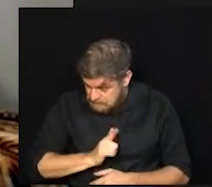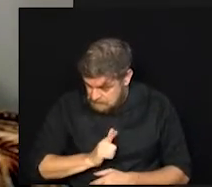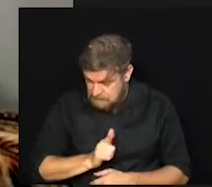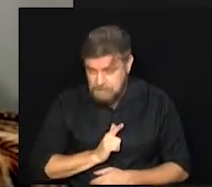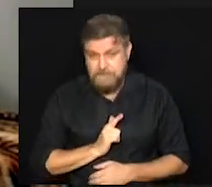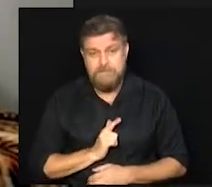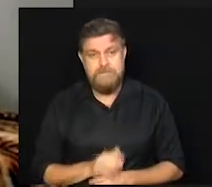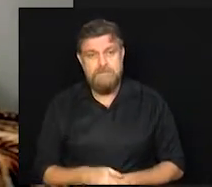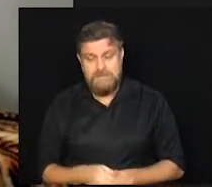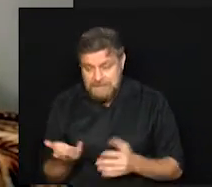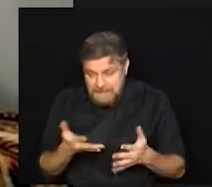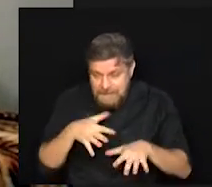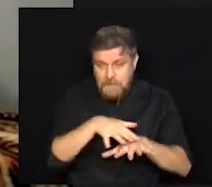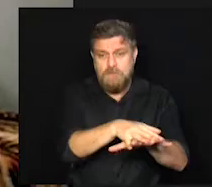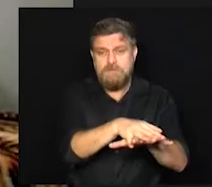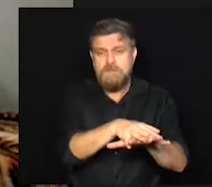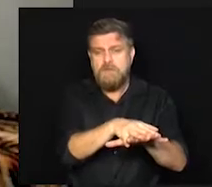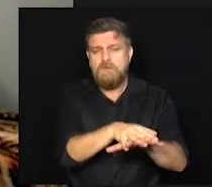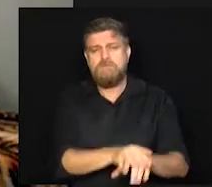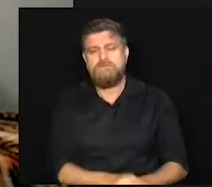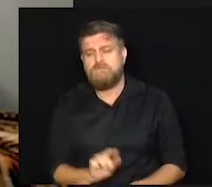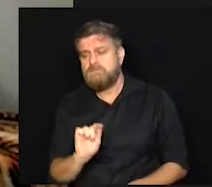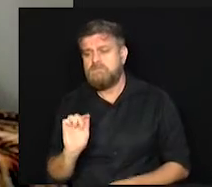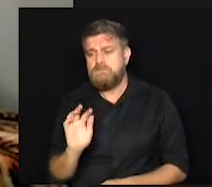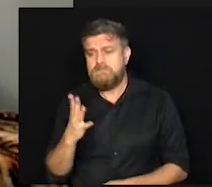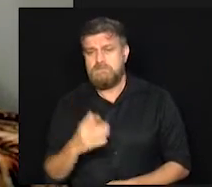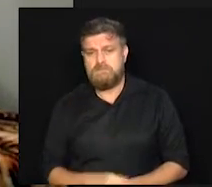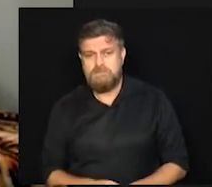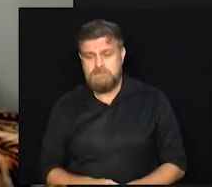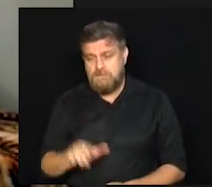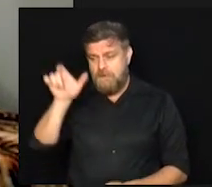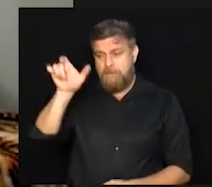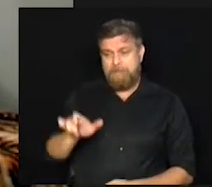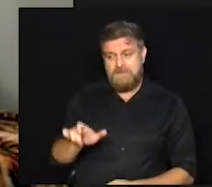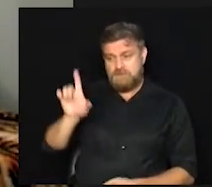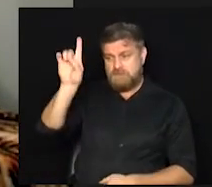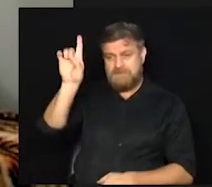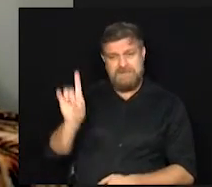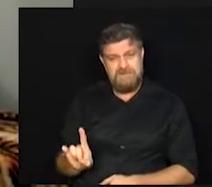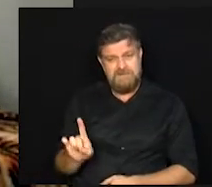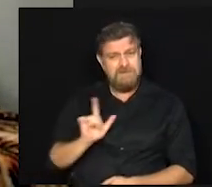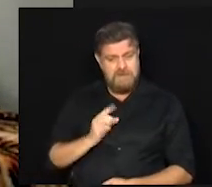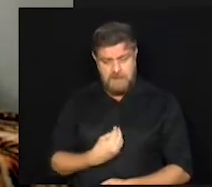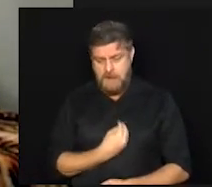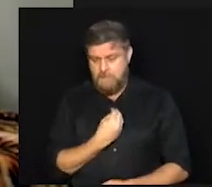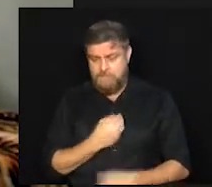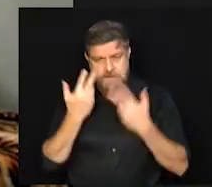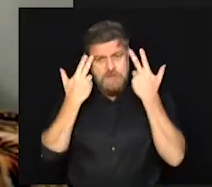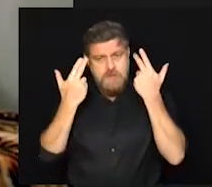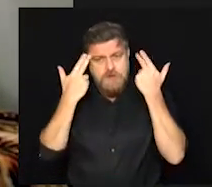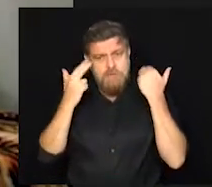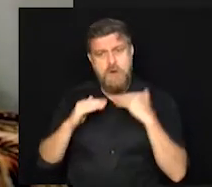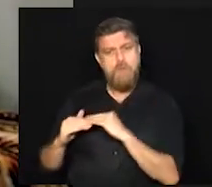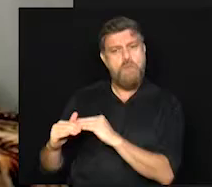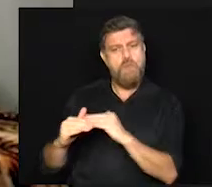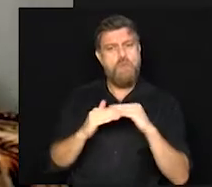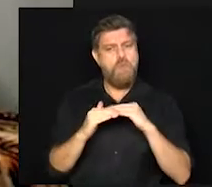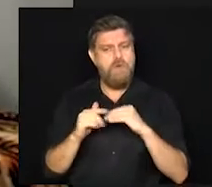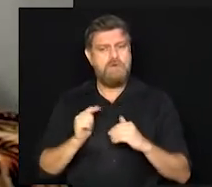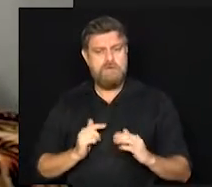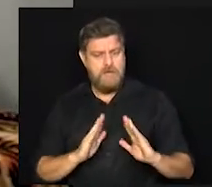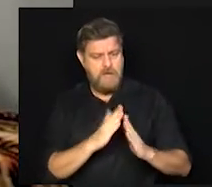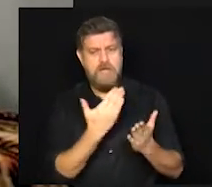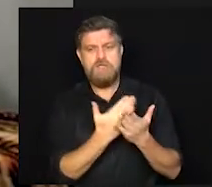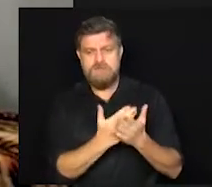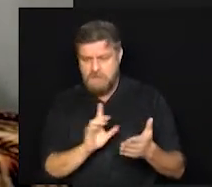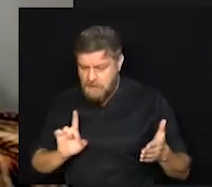a inclusão, a pessoa com deficiência ela consegue ter uma vida normal, ela consegue frequentar uma escola.